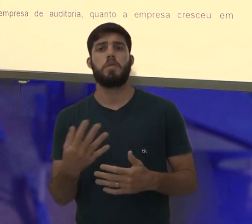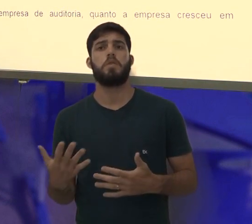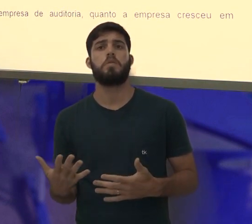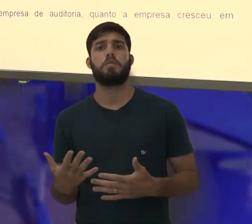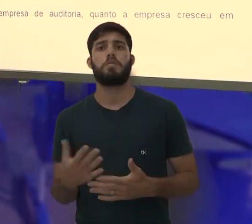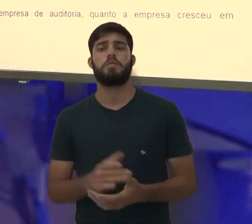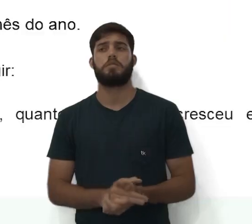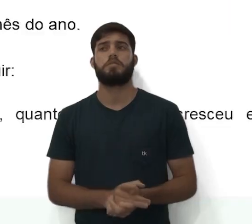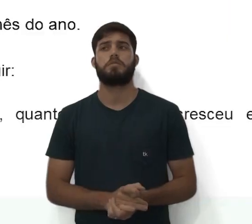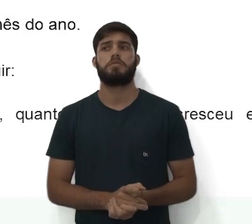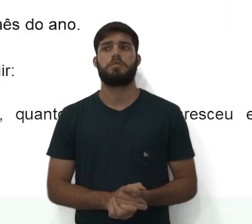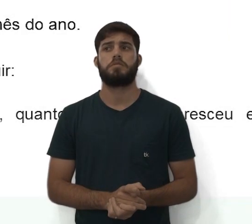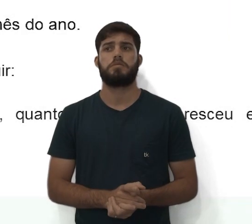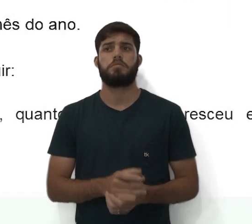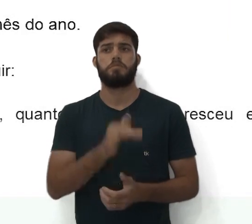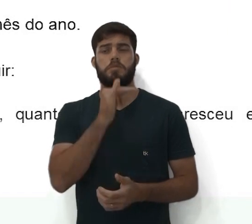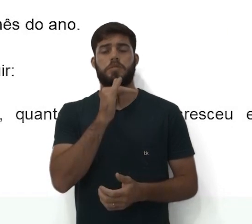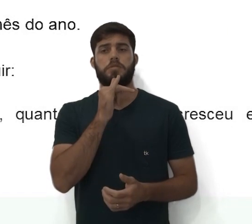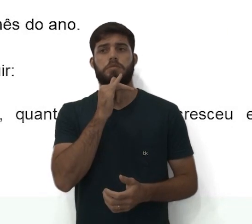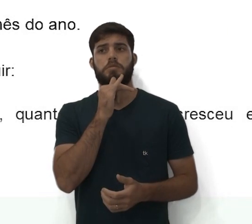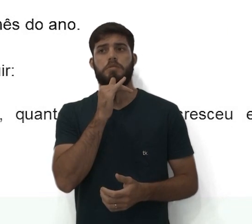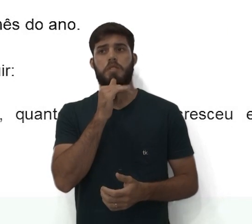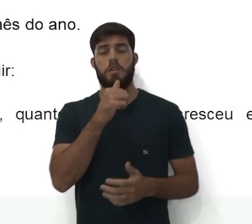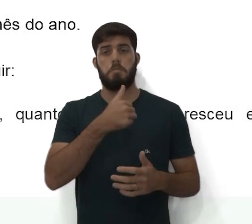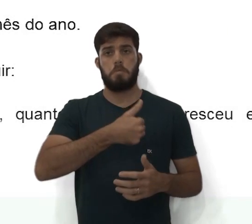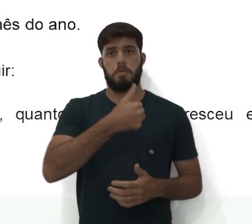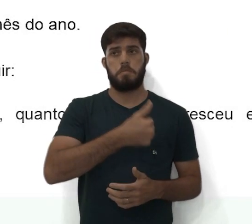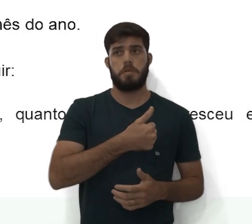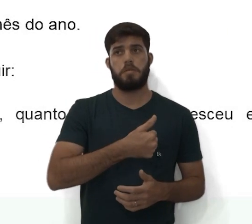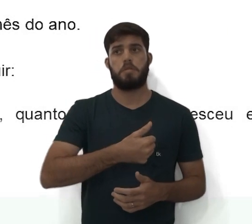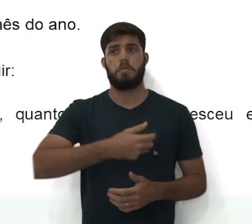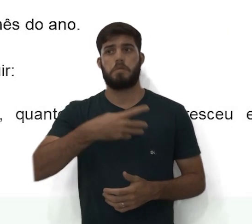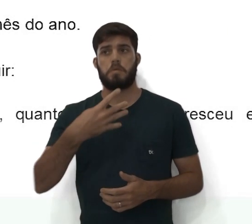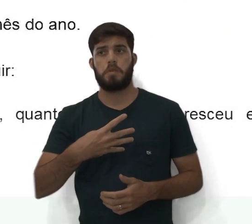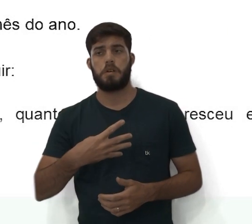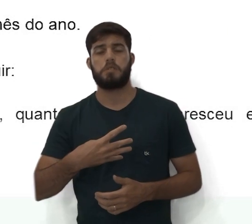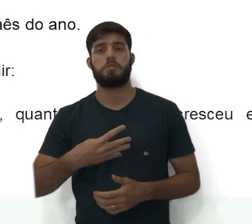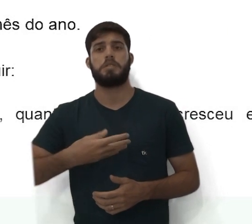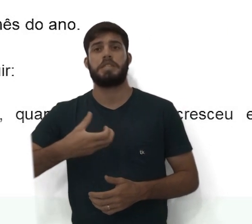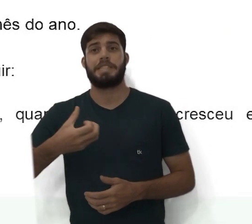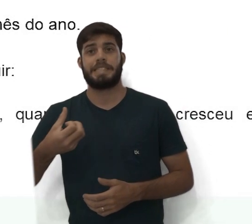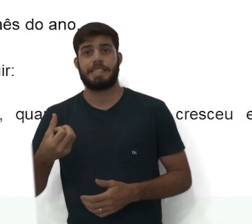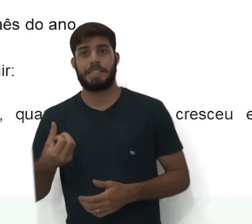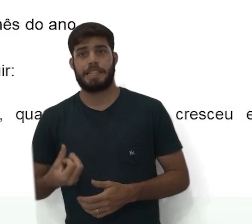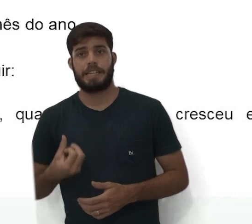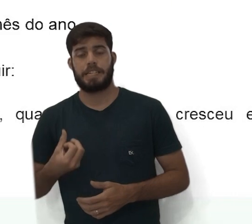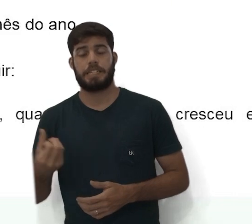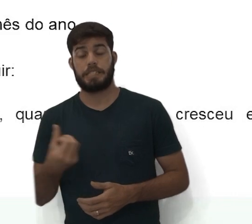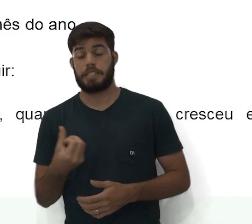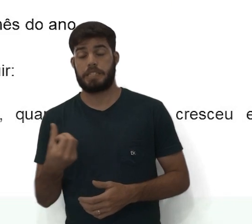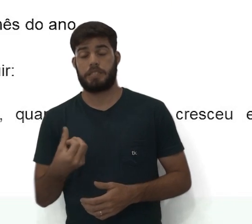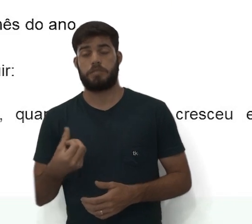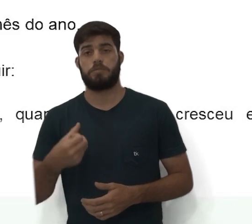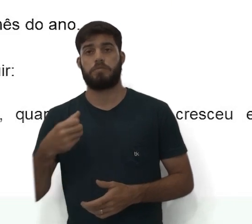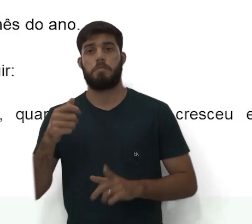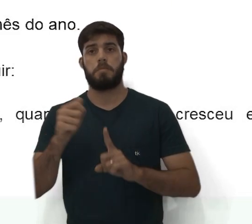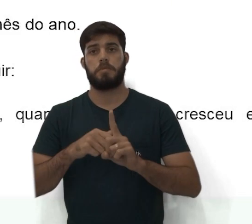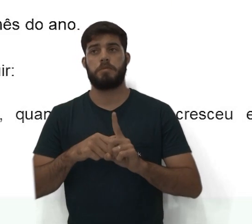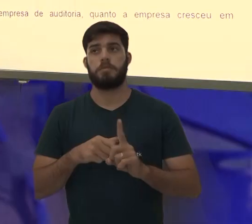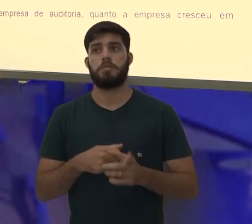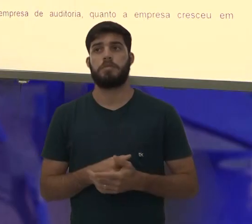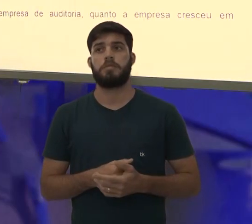quanto a empresa cresceu em porcentagem no primeiro, no quarto e no sexto mês. Então aqui vocês teriam